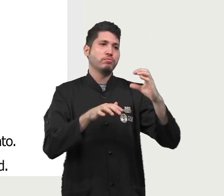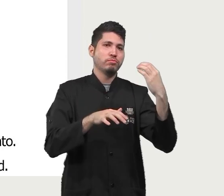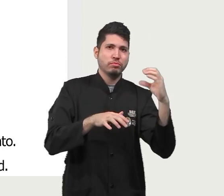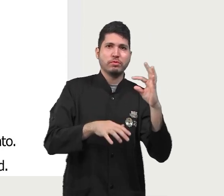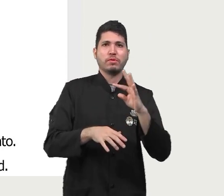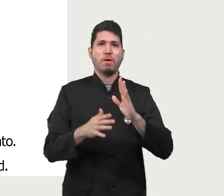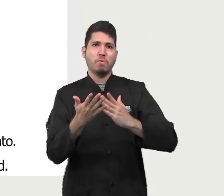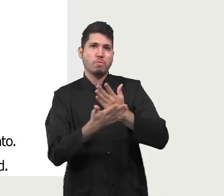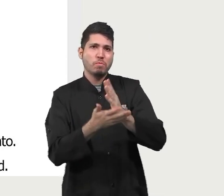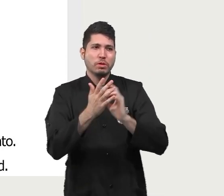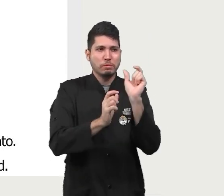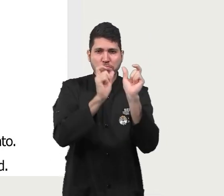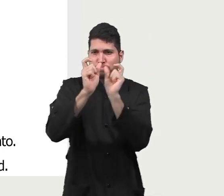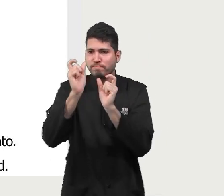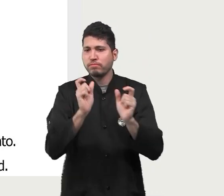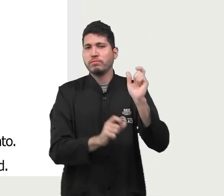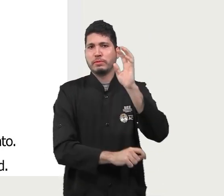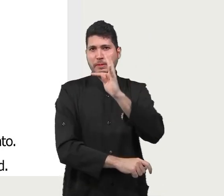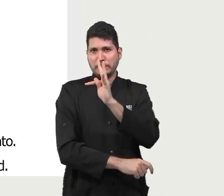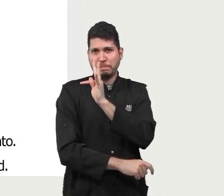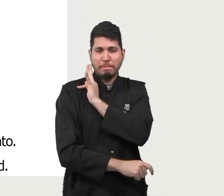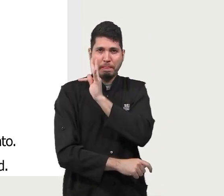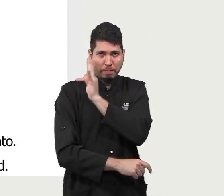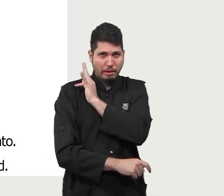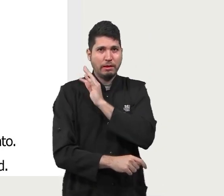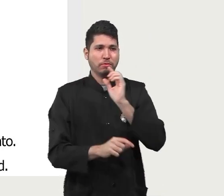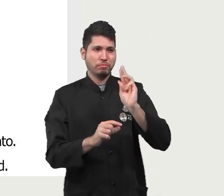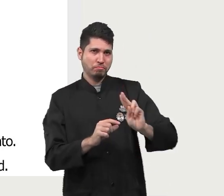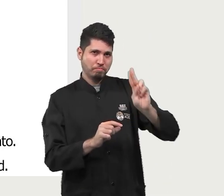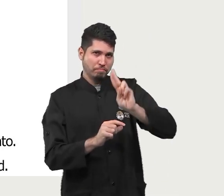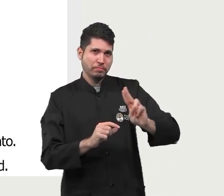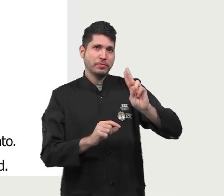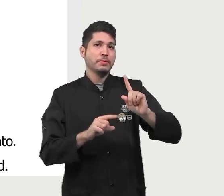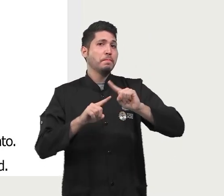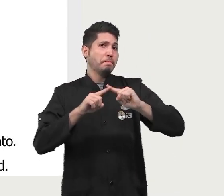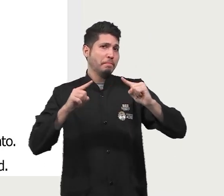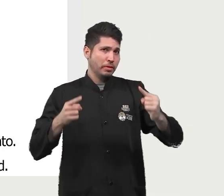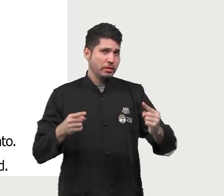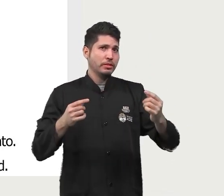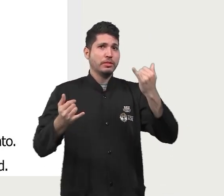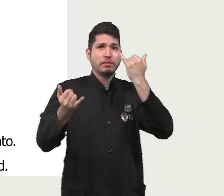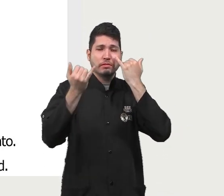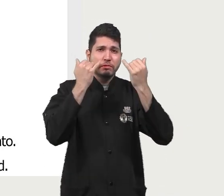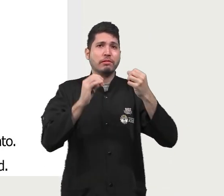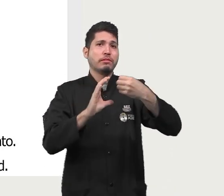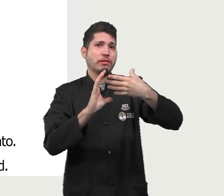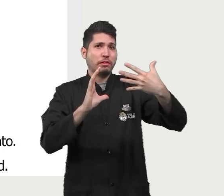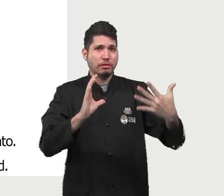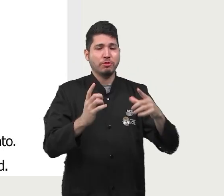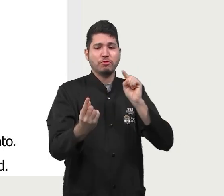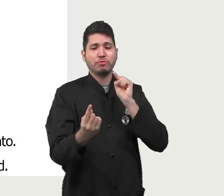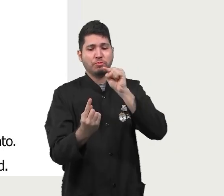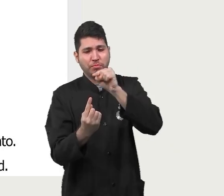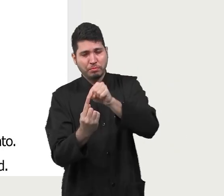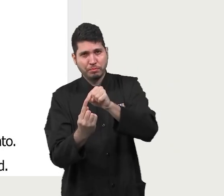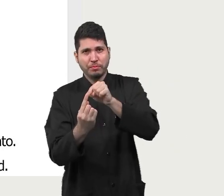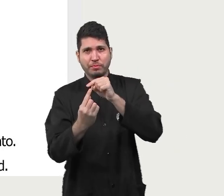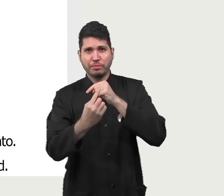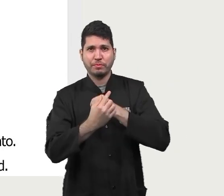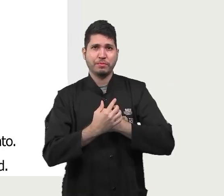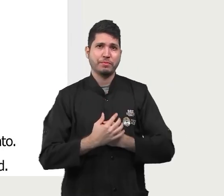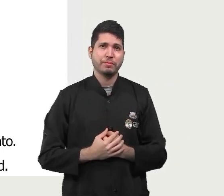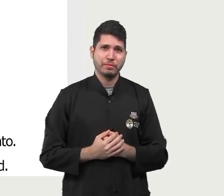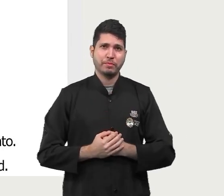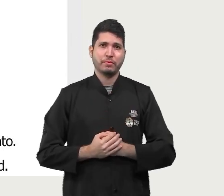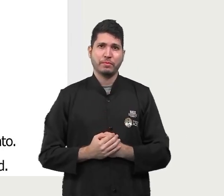notícia específica a um determinado público-alvo, né, galera? Mas, no geral, as notícias têm esse caráter da objetividade. Assunto